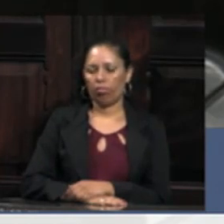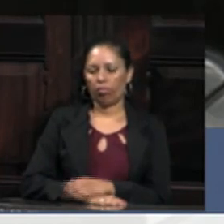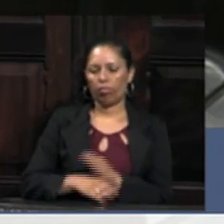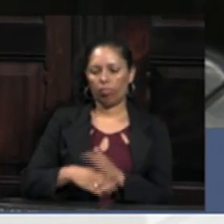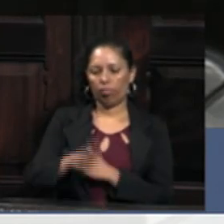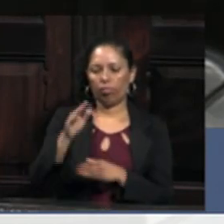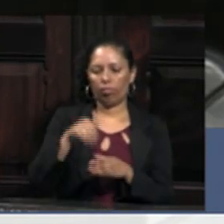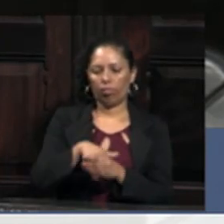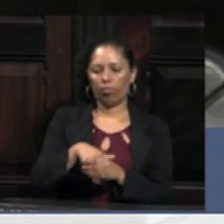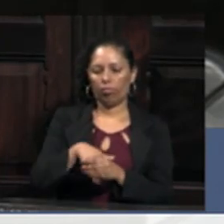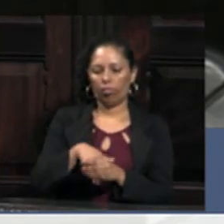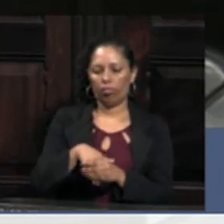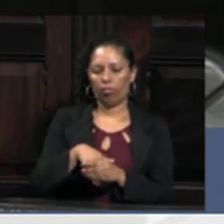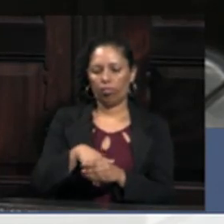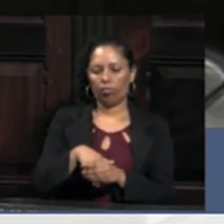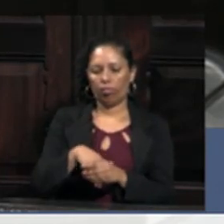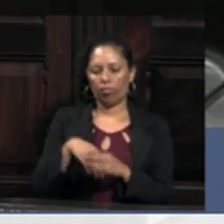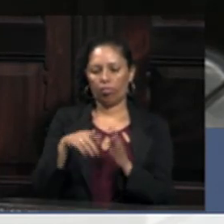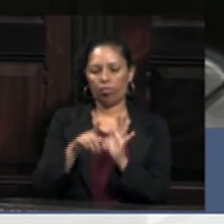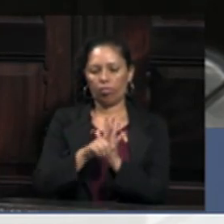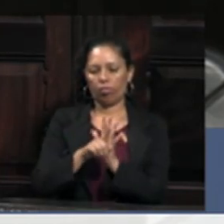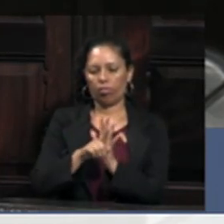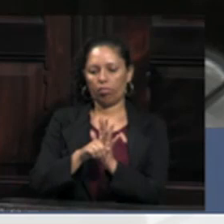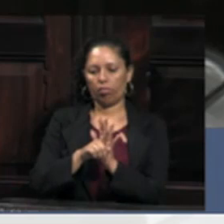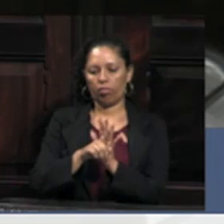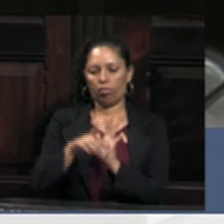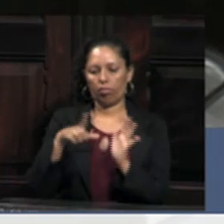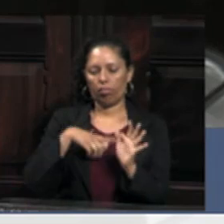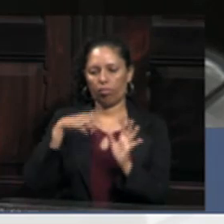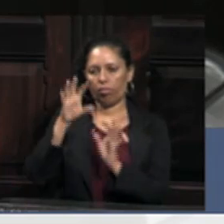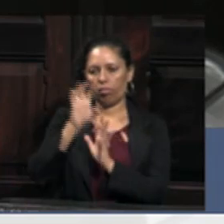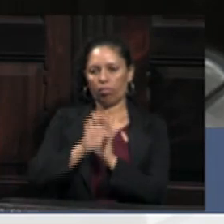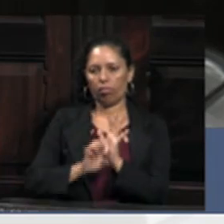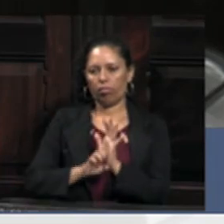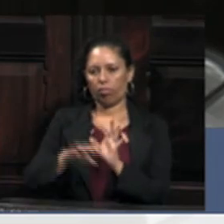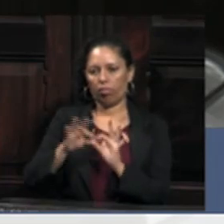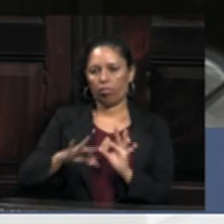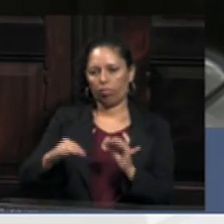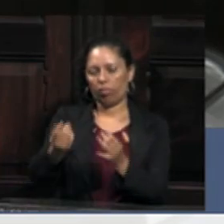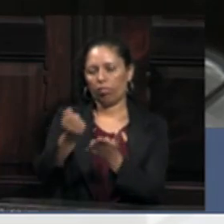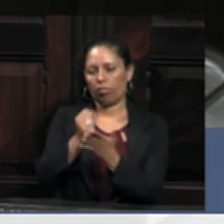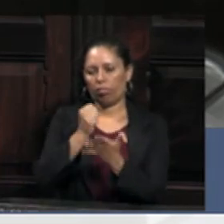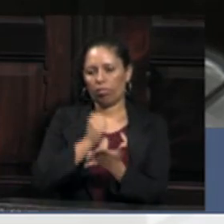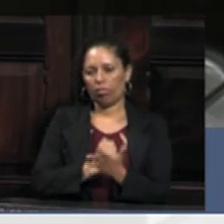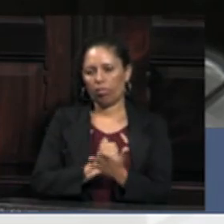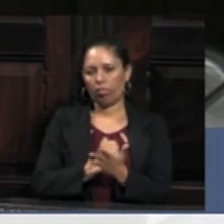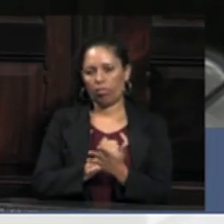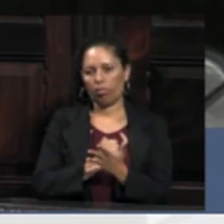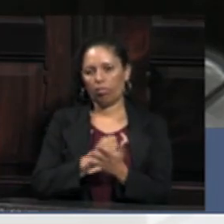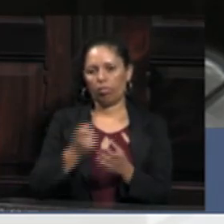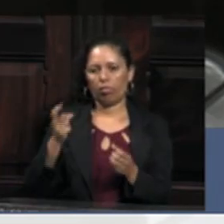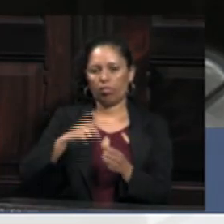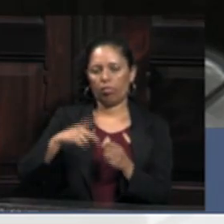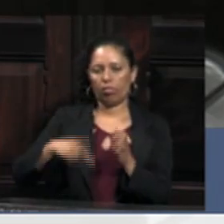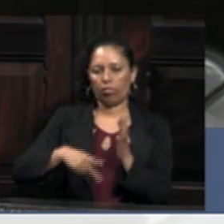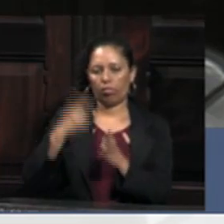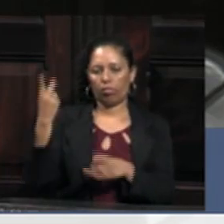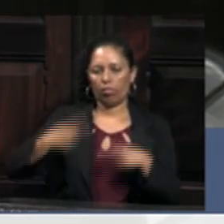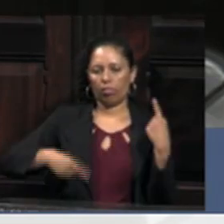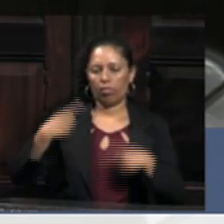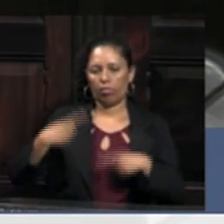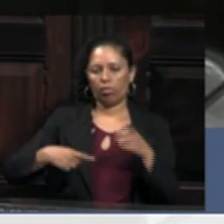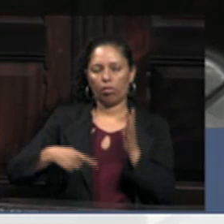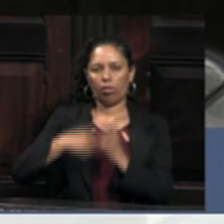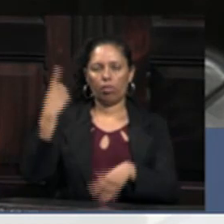Em votação, projeto assim emendado. Os senhores que aprovam como estão aprovados, vai a redação do vencido para a segunda discussão.